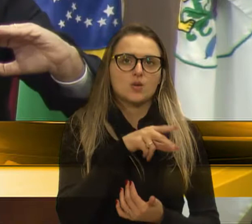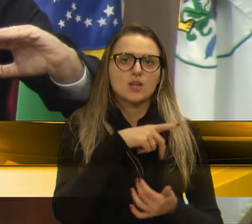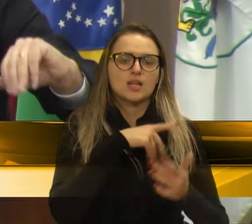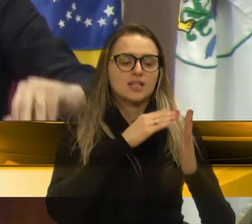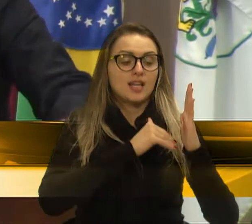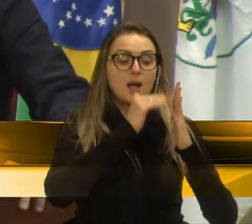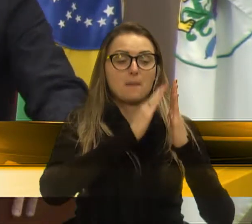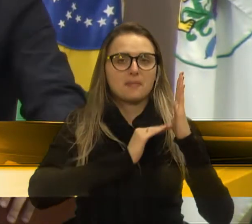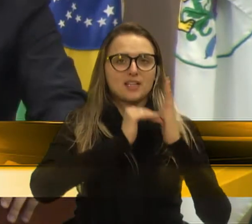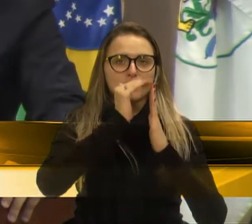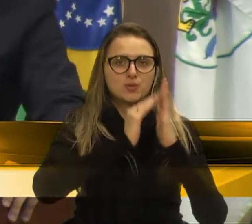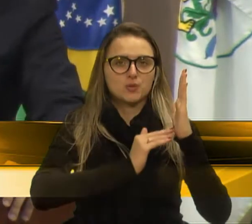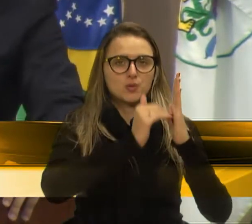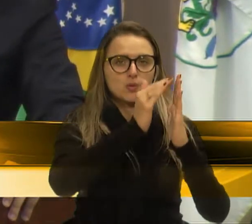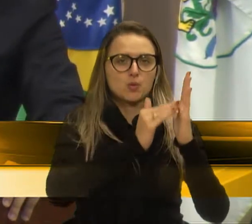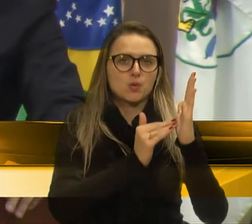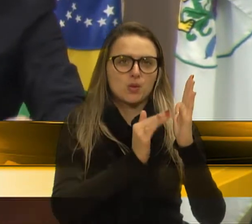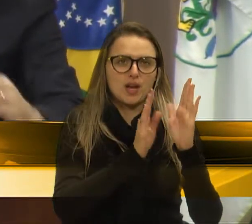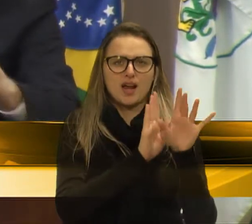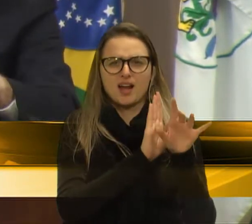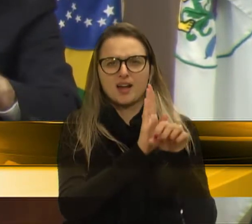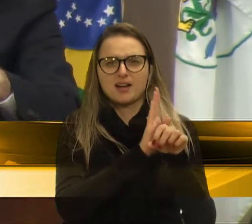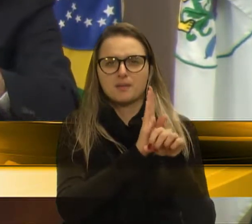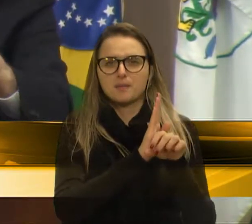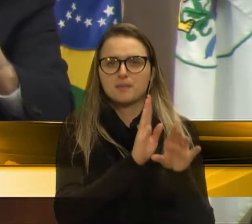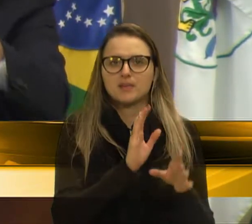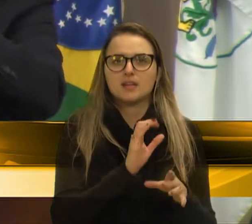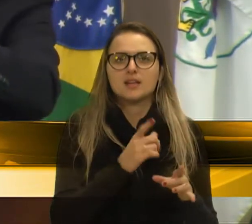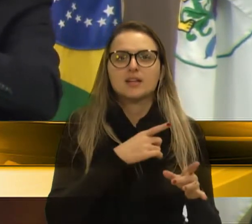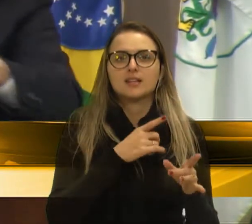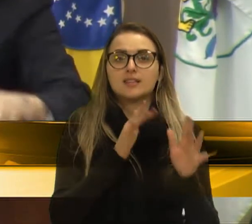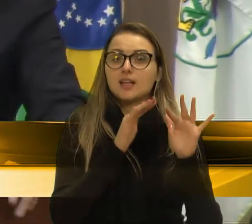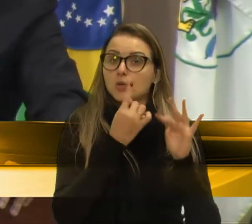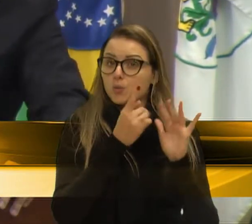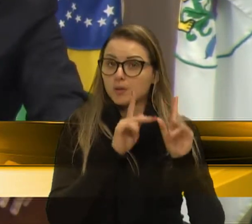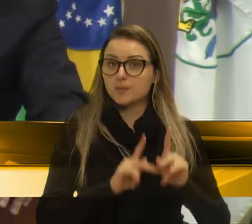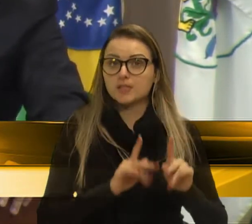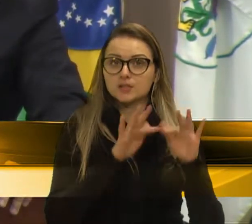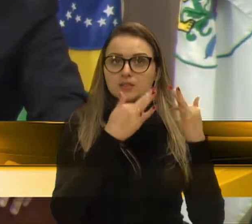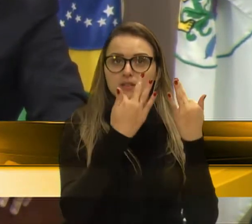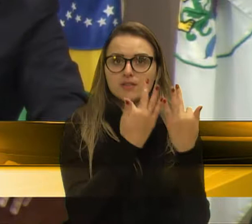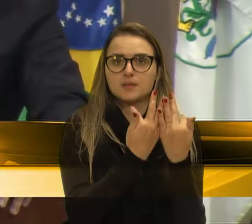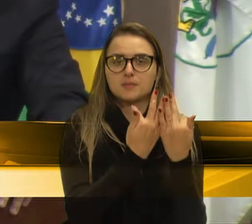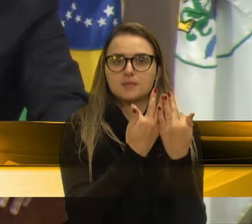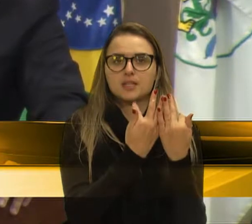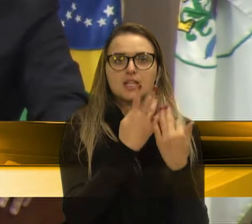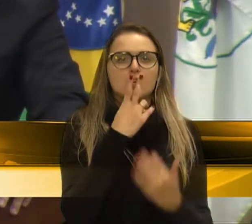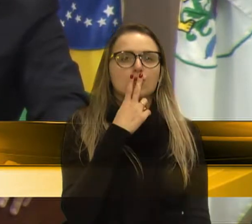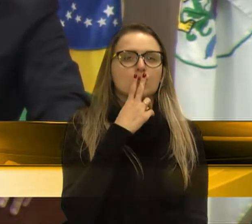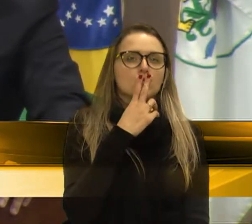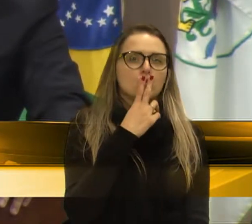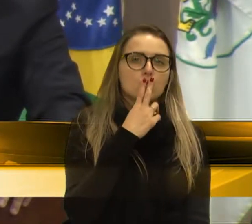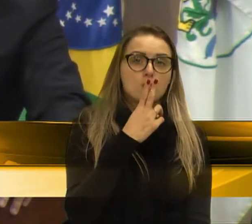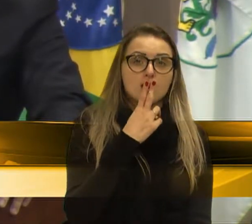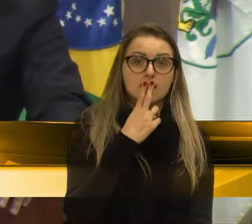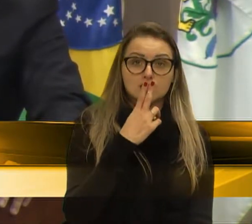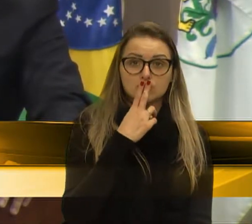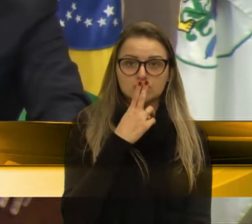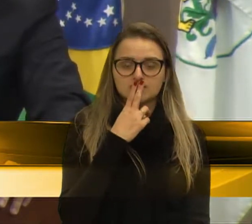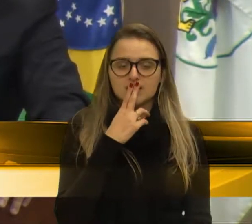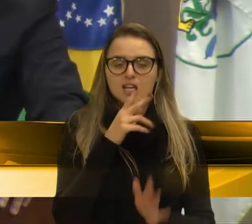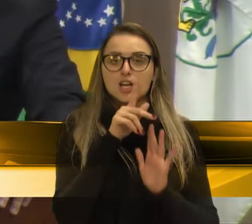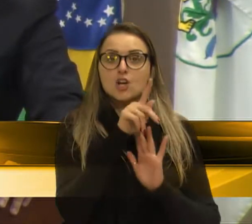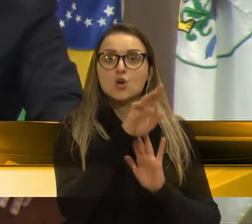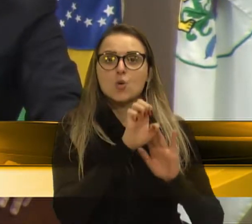né? E tem um familiar fumando um cigarro com o pé na parede. Aquilo me incomodou,